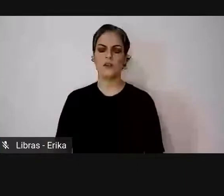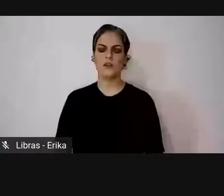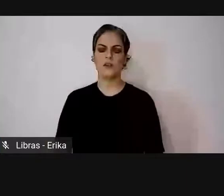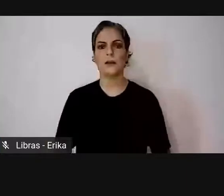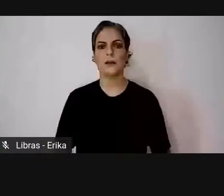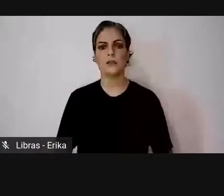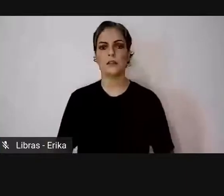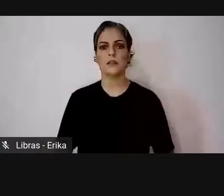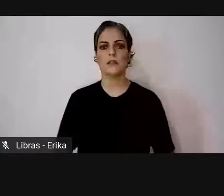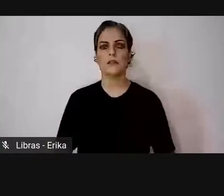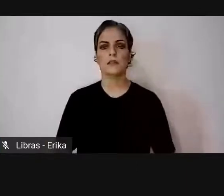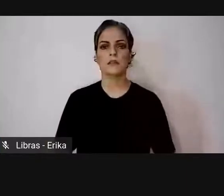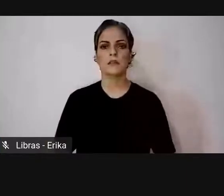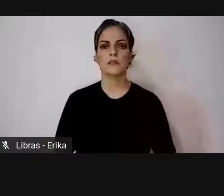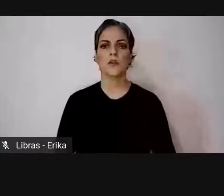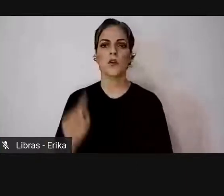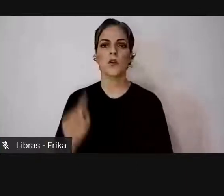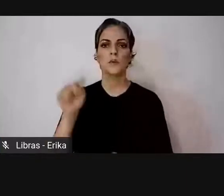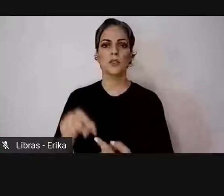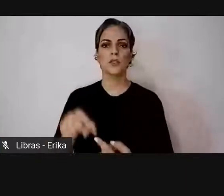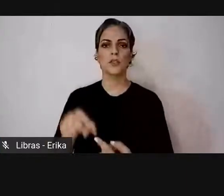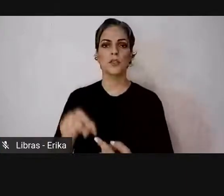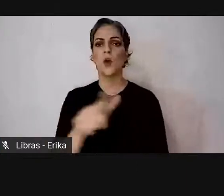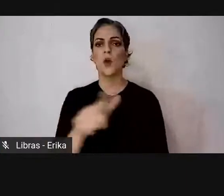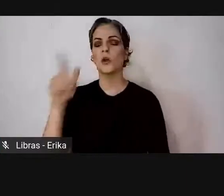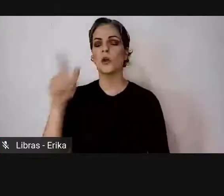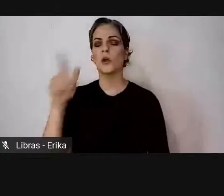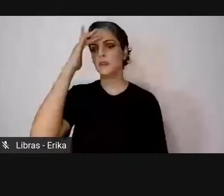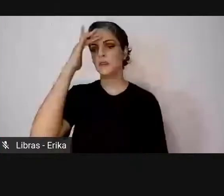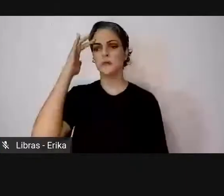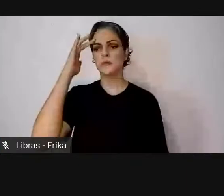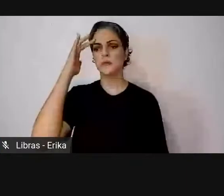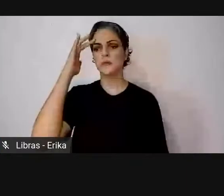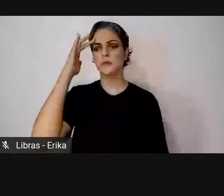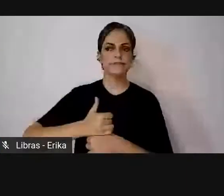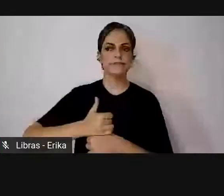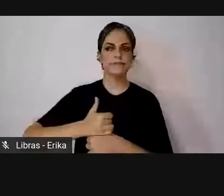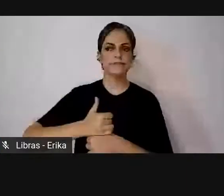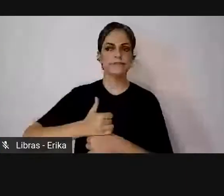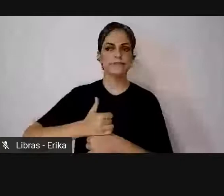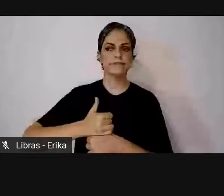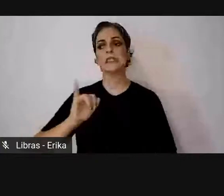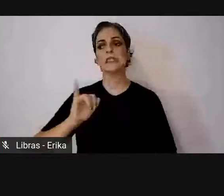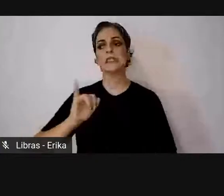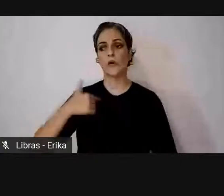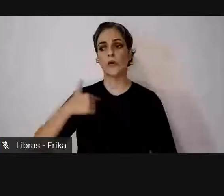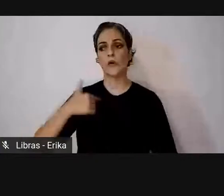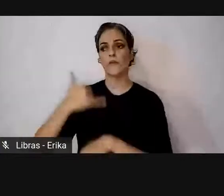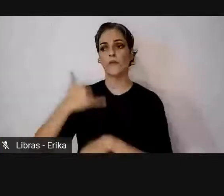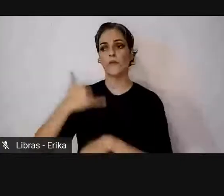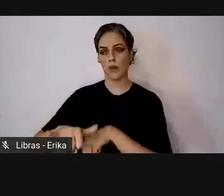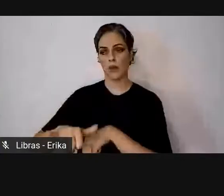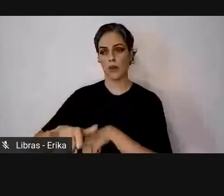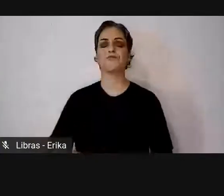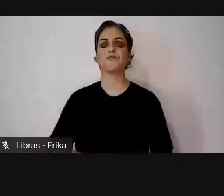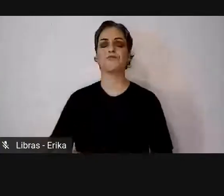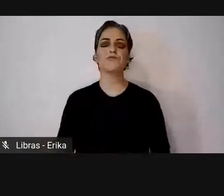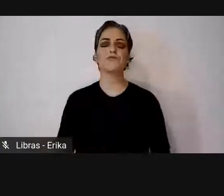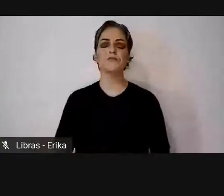falta, né. E o que acontece, então? Eu comecei também a afetar como